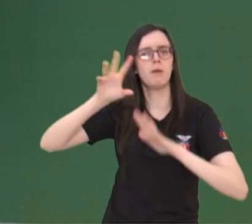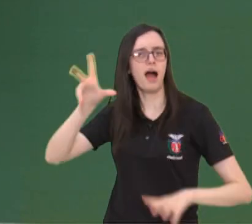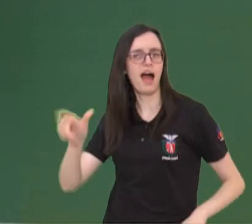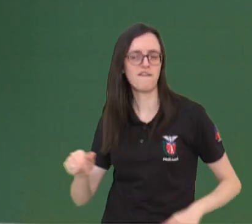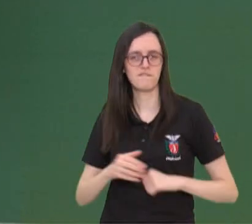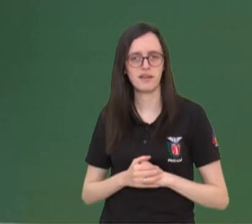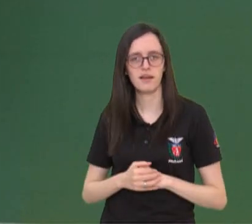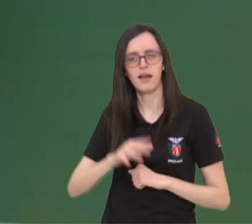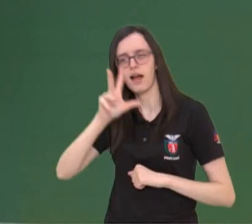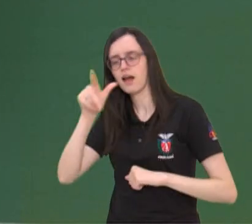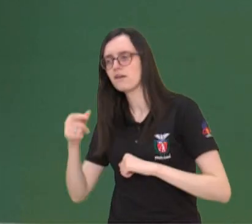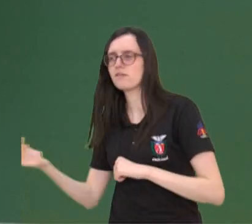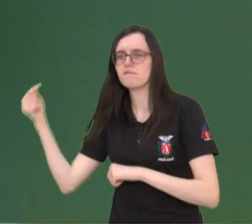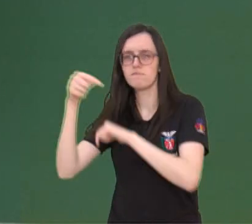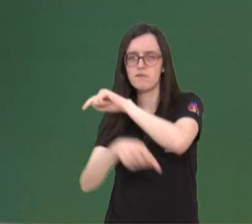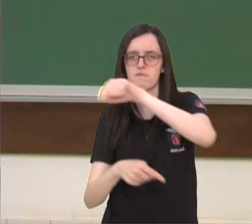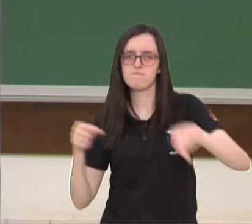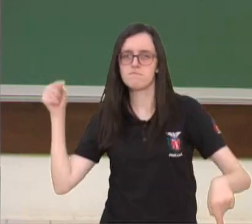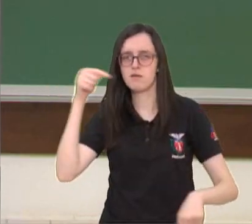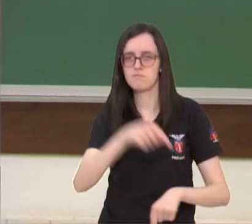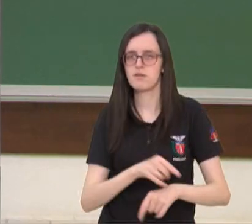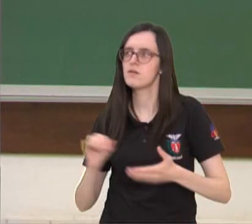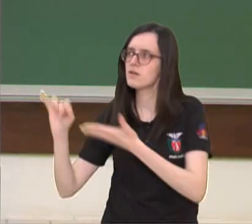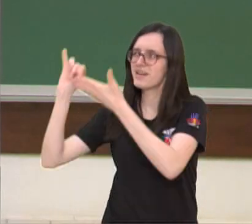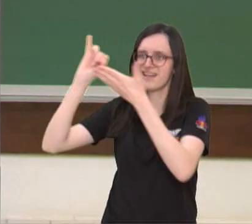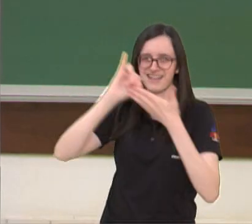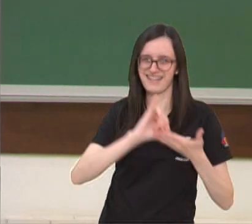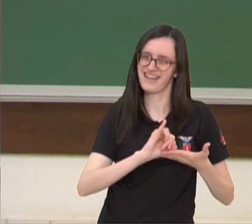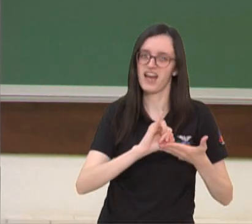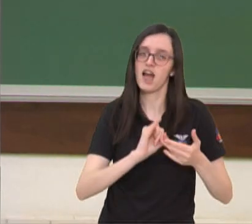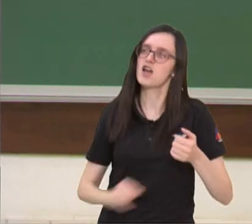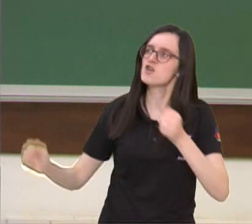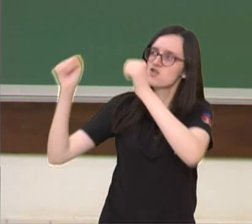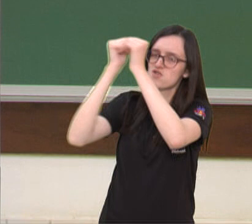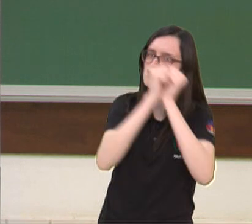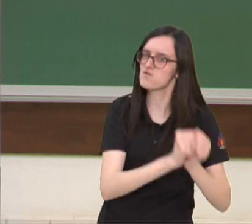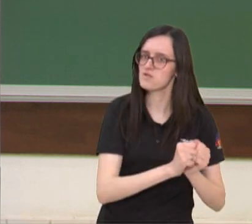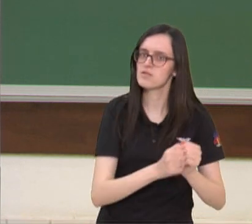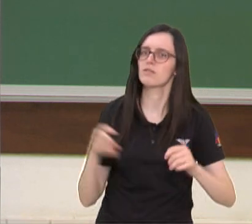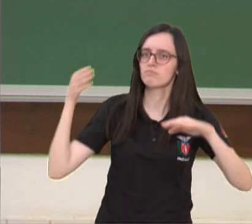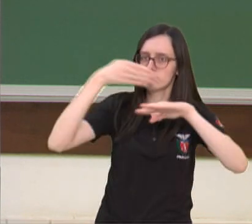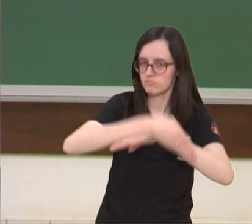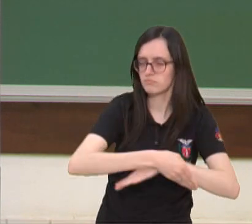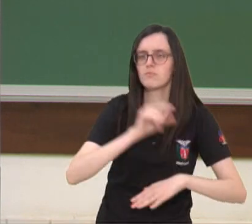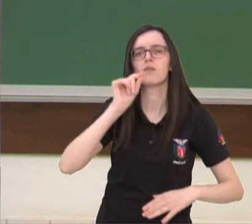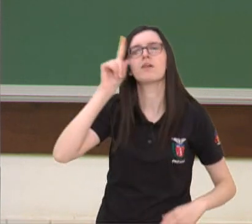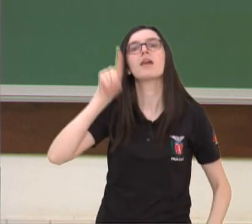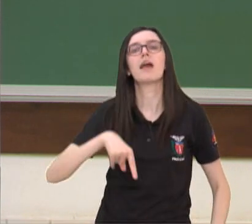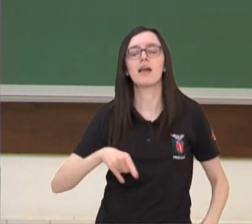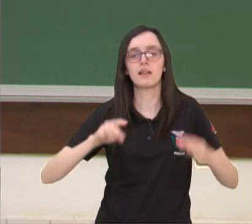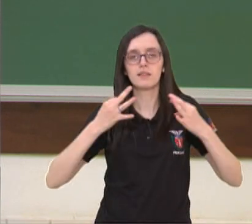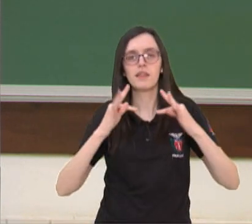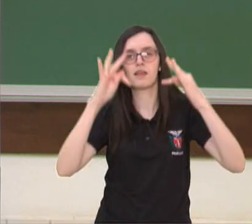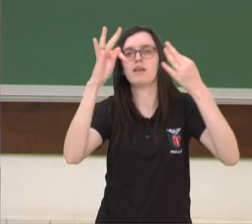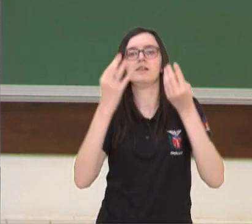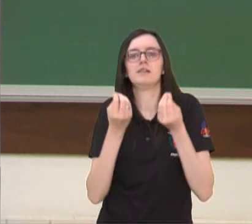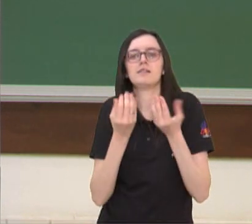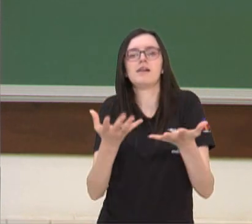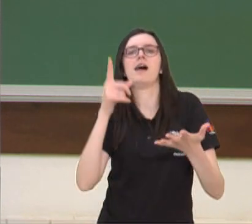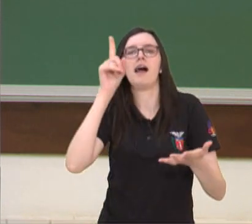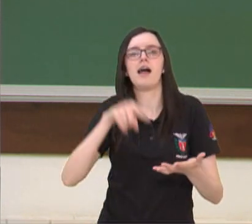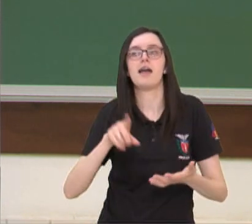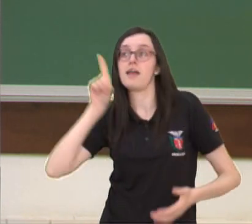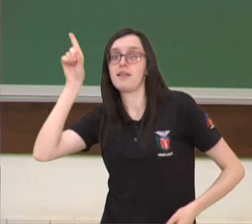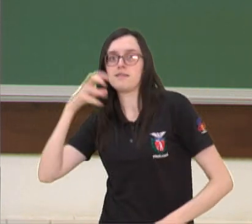que vieram no processo de imigração para cá, vieram com a tecnologia, lembra? Trazendo a técnica que